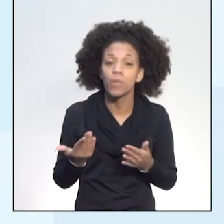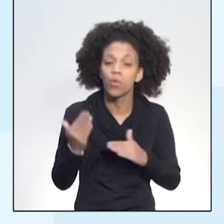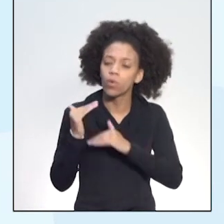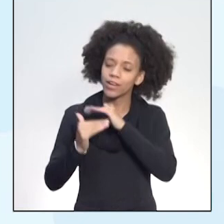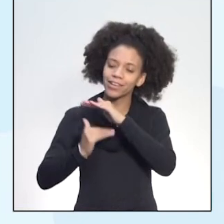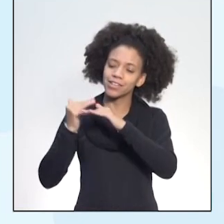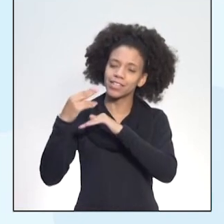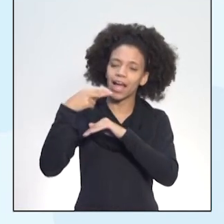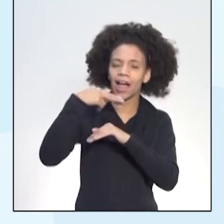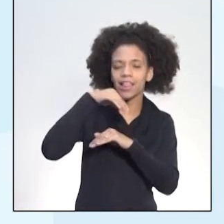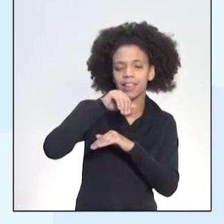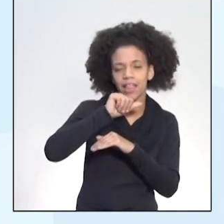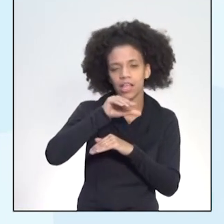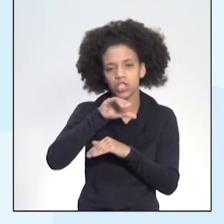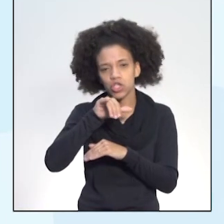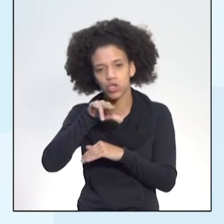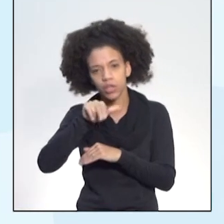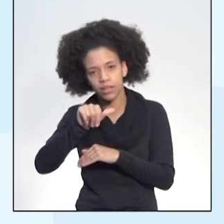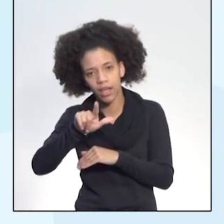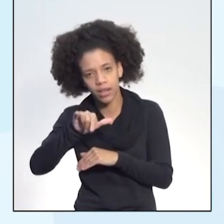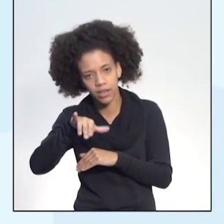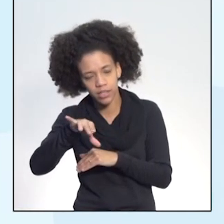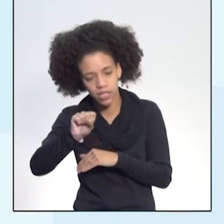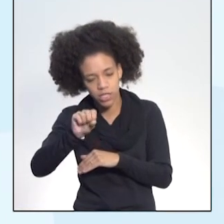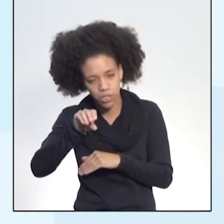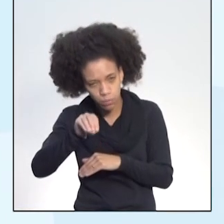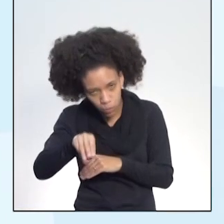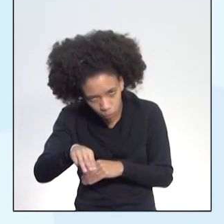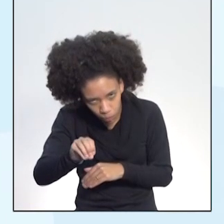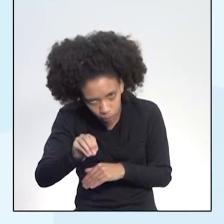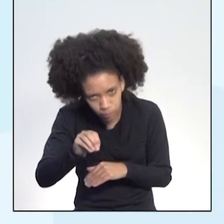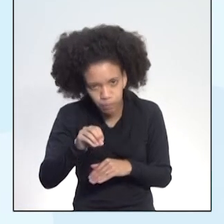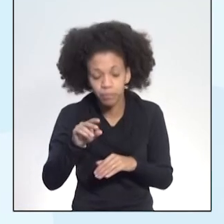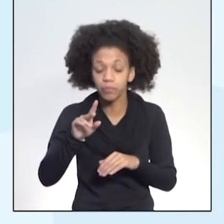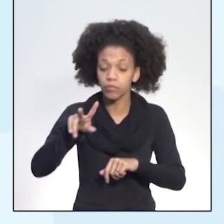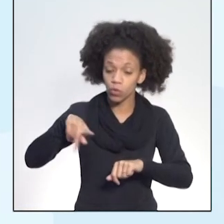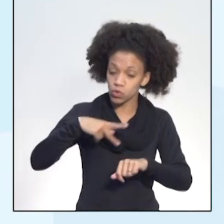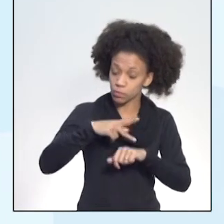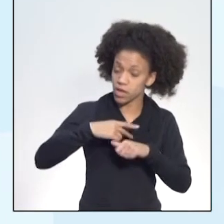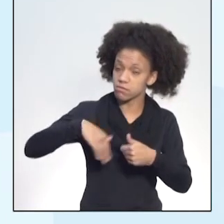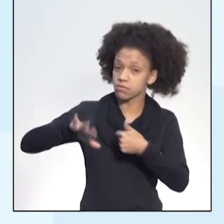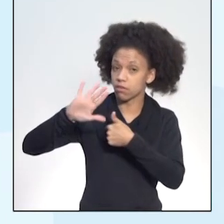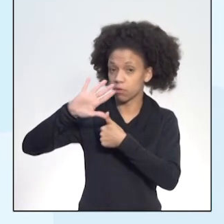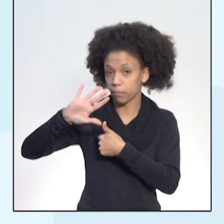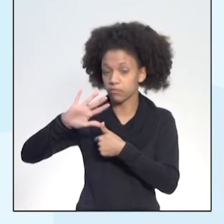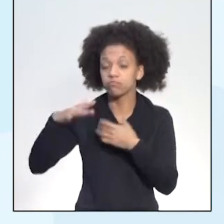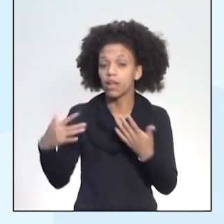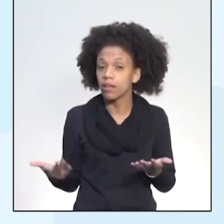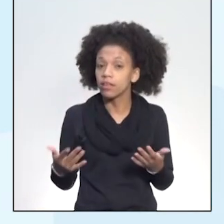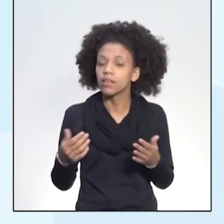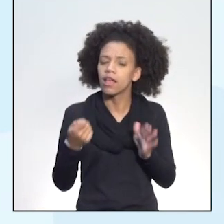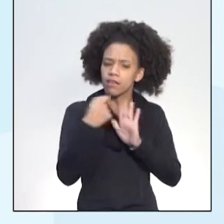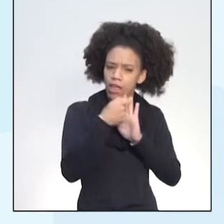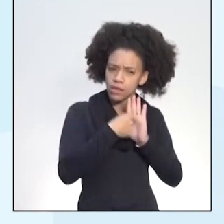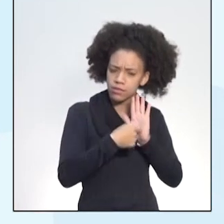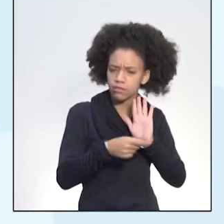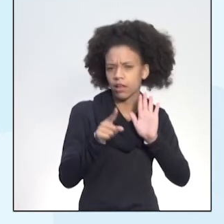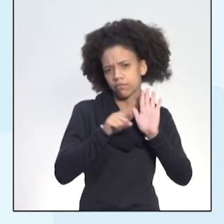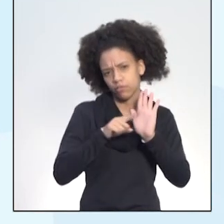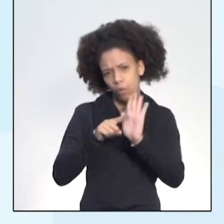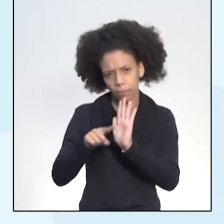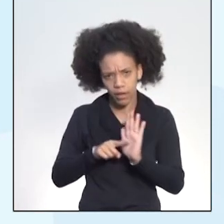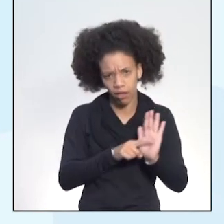do nacionalismo dos países europeus e as sanções que foram assinadas lá no Tratado de